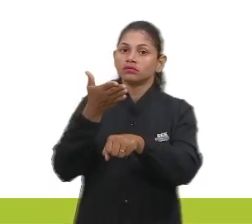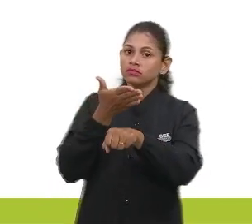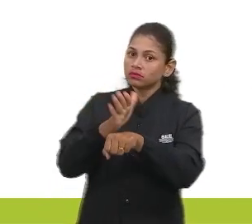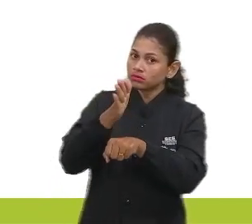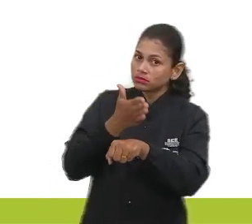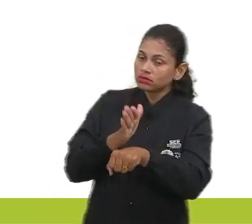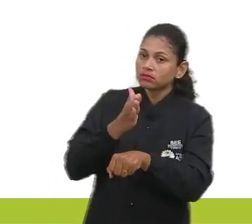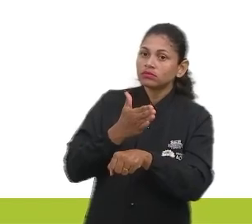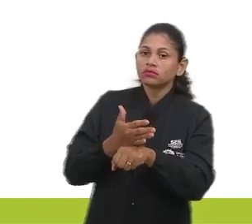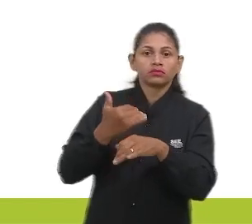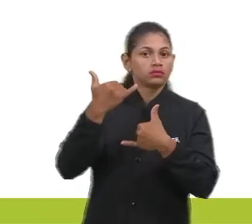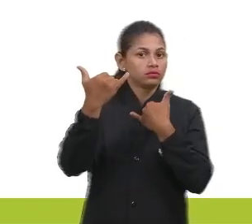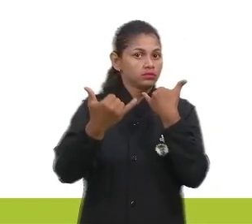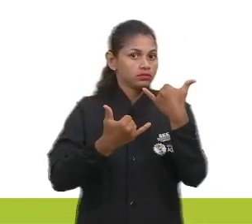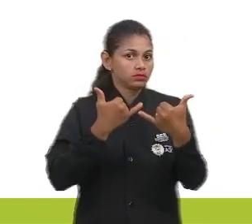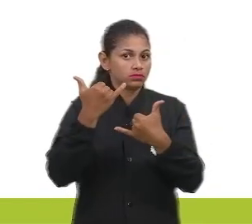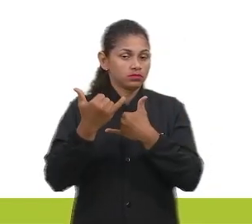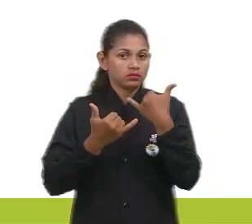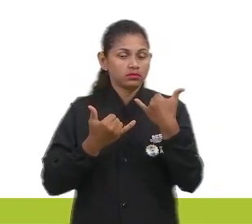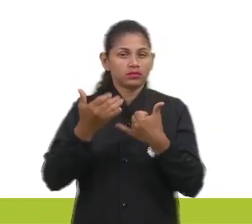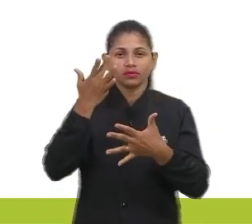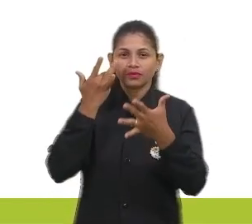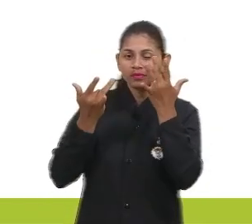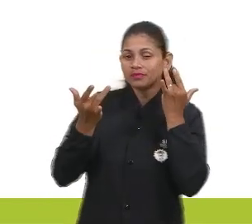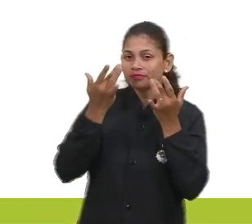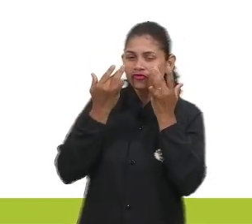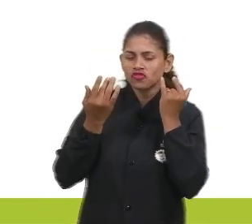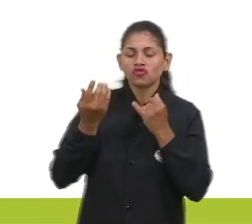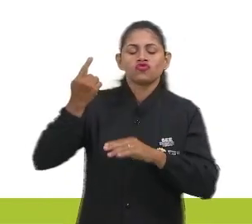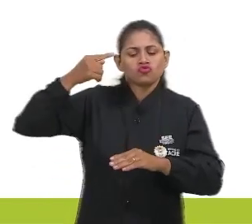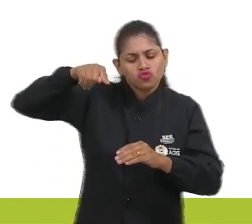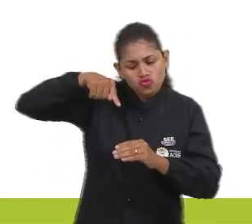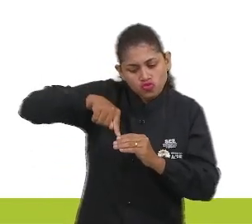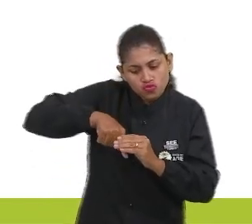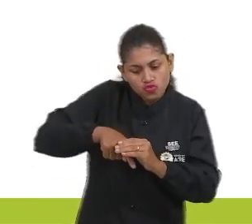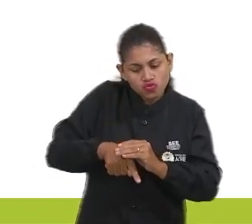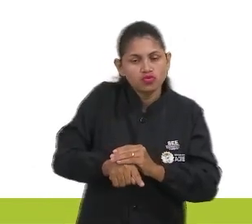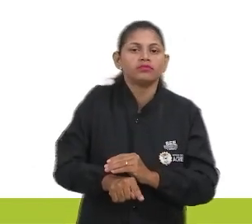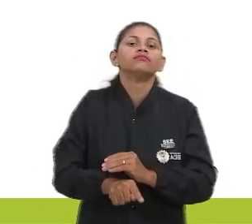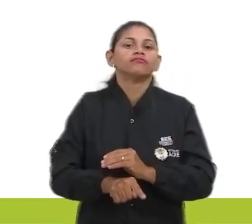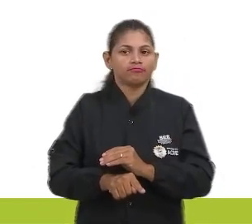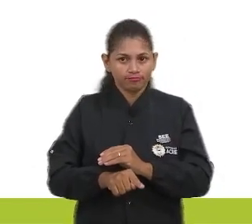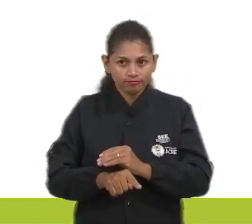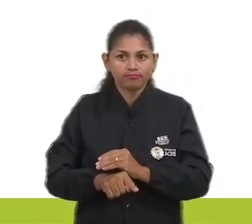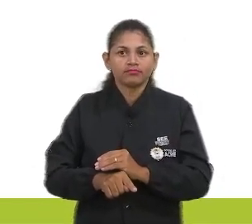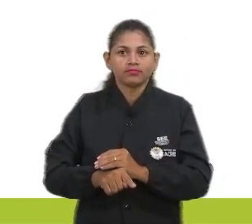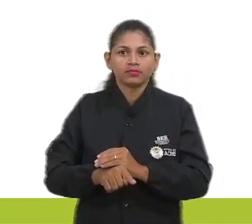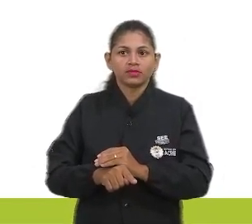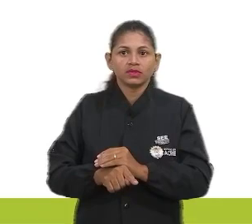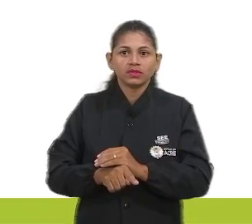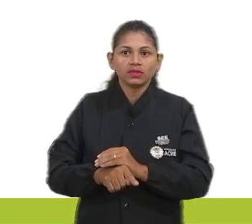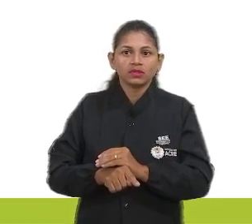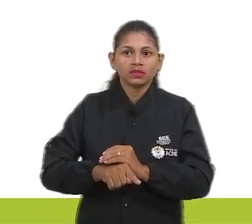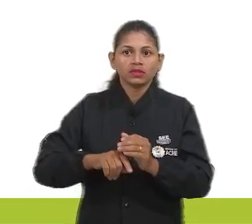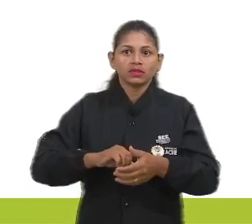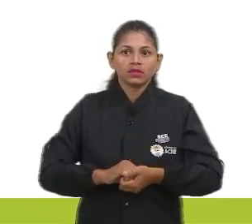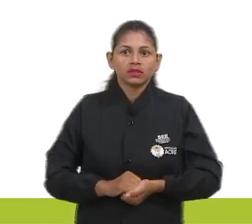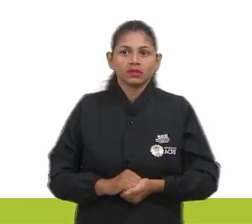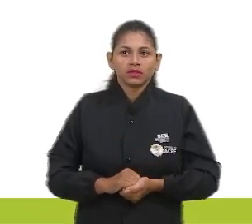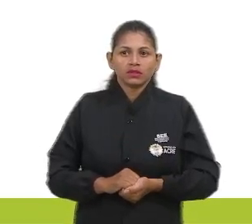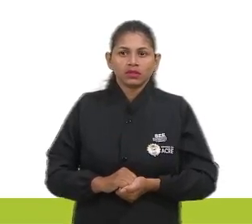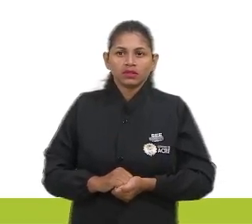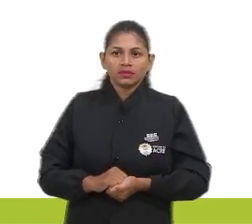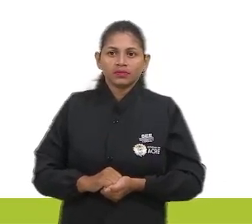praticaram esses jogos teatrais de forma mais intensa, né, que foi a Viola Spoller, como a gente já viu aqui,